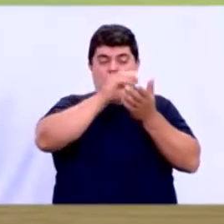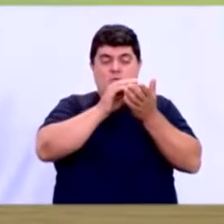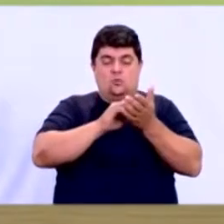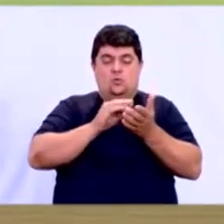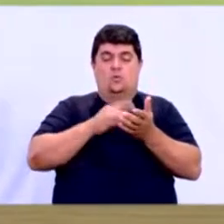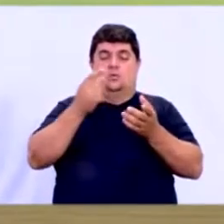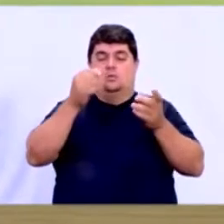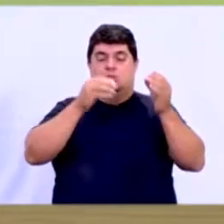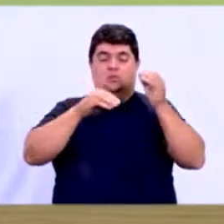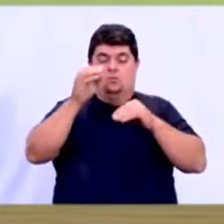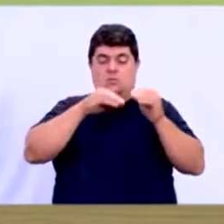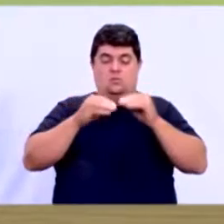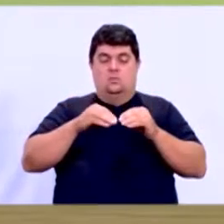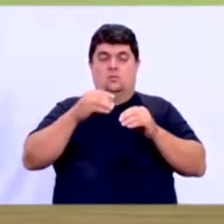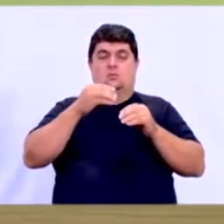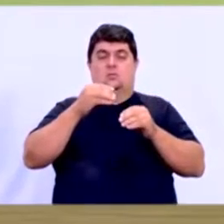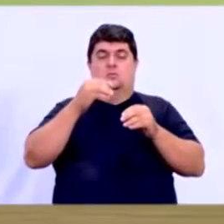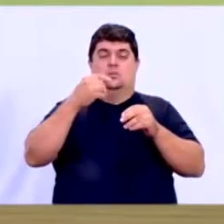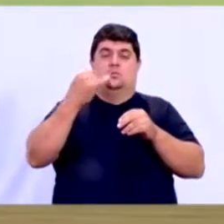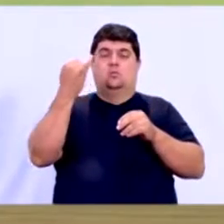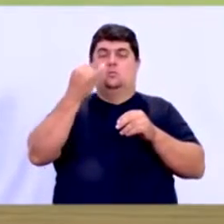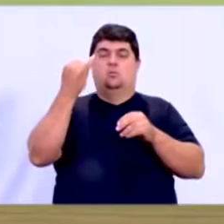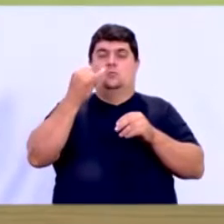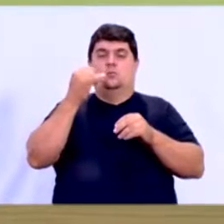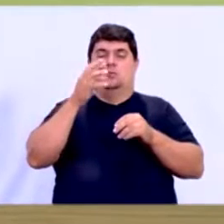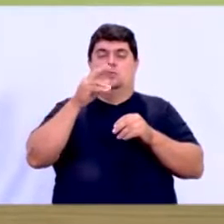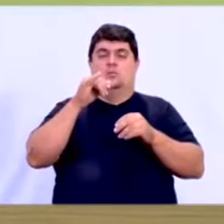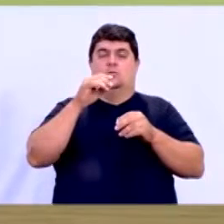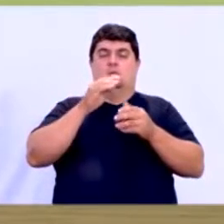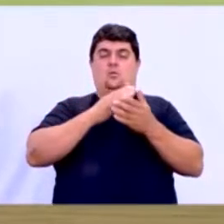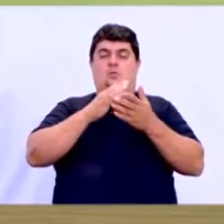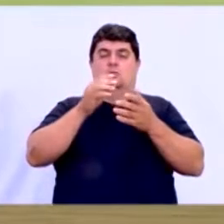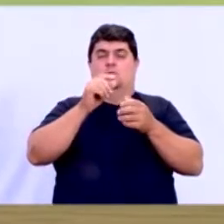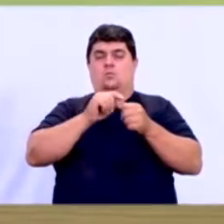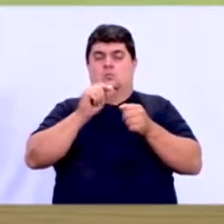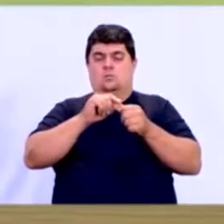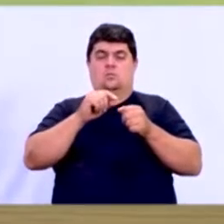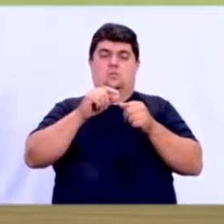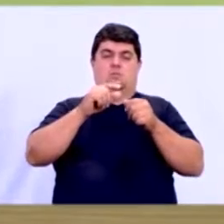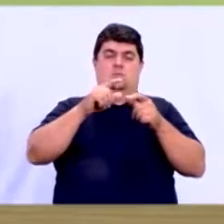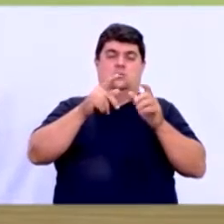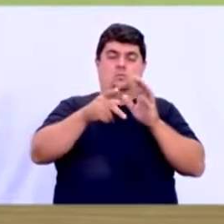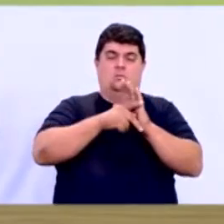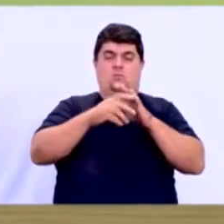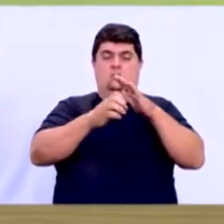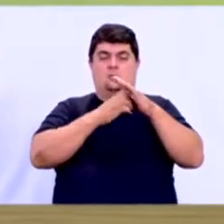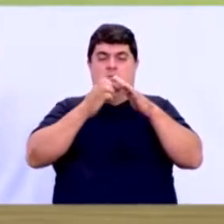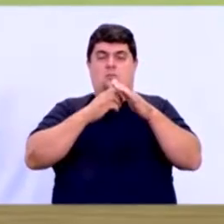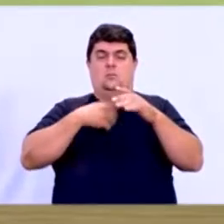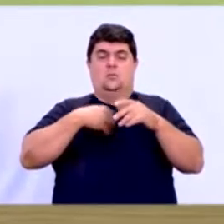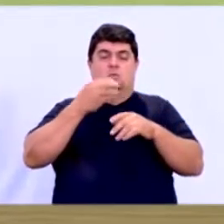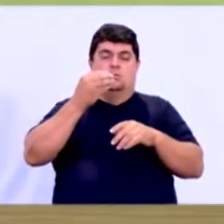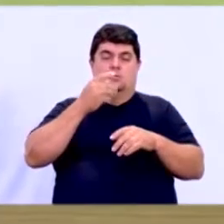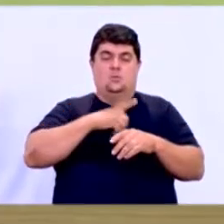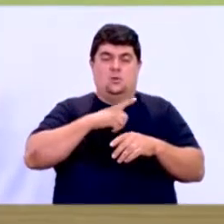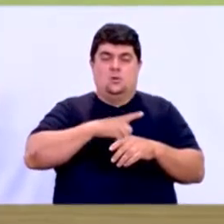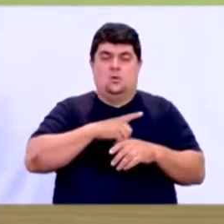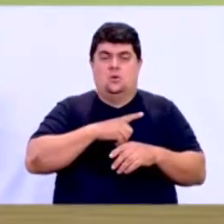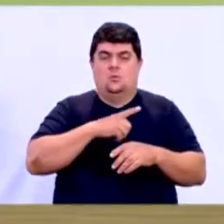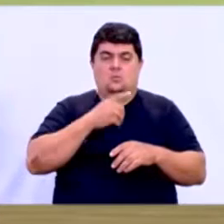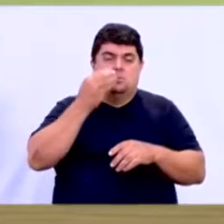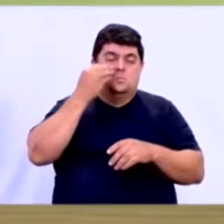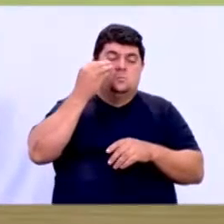da empresa. Então é importante que quando a gente vai abrir o nosso negócio, empreender em alguma situação, que a gente tenha